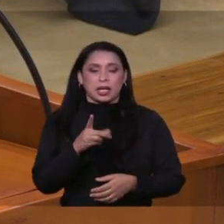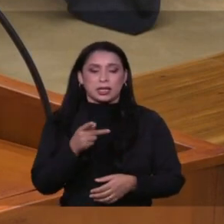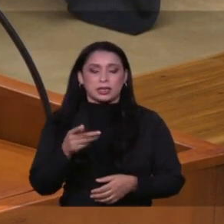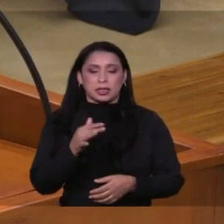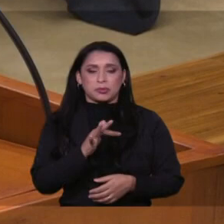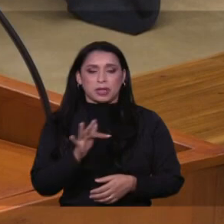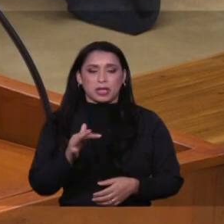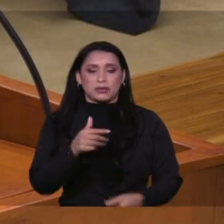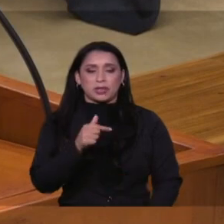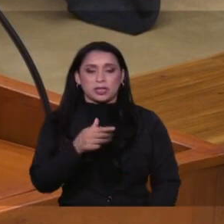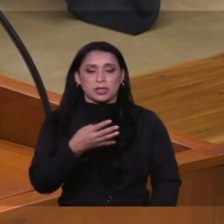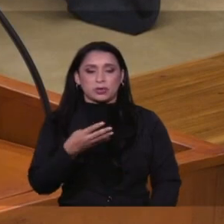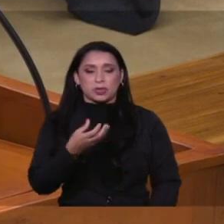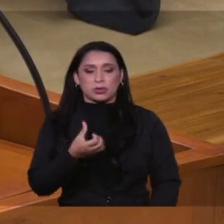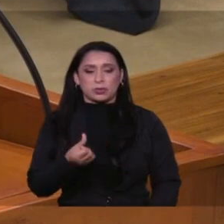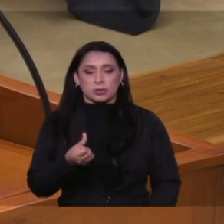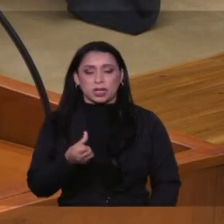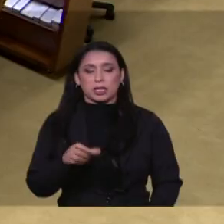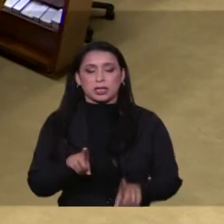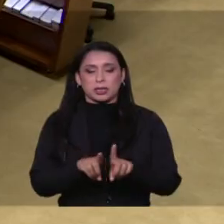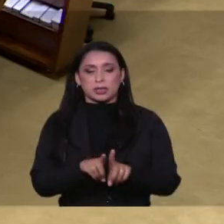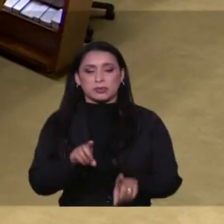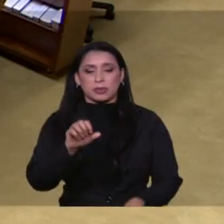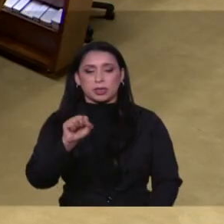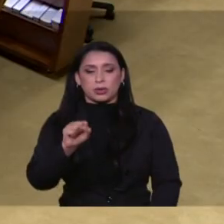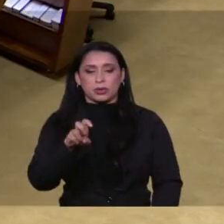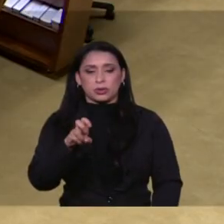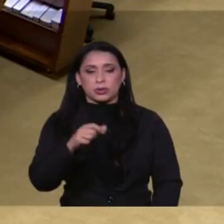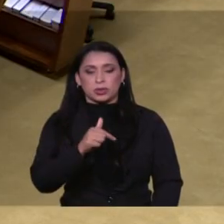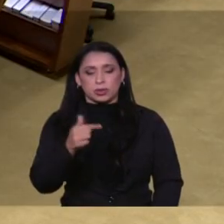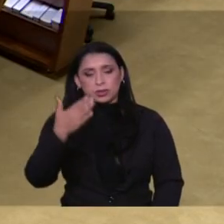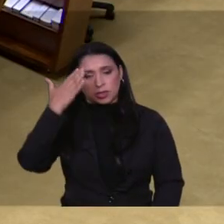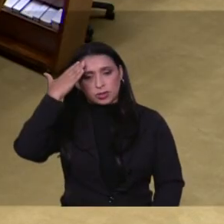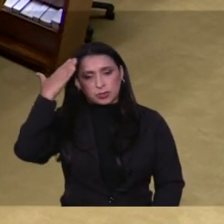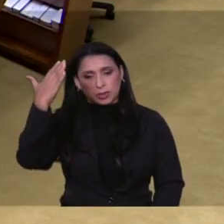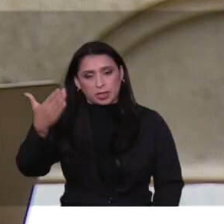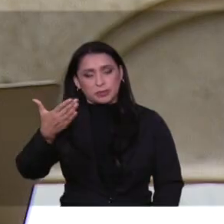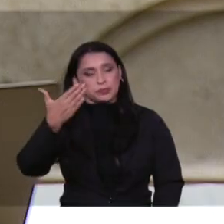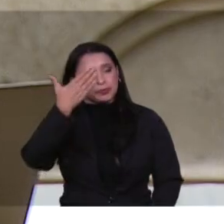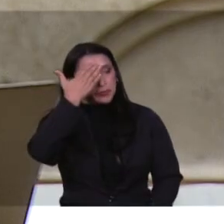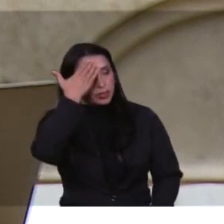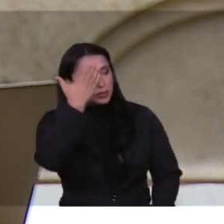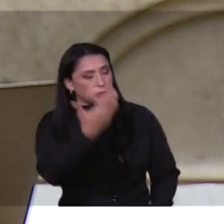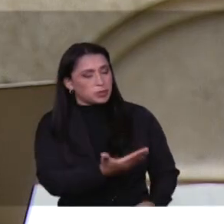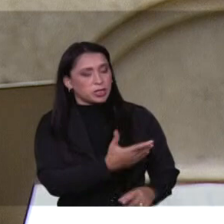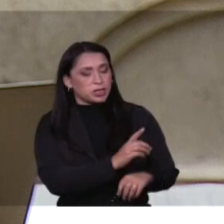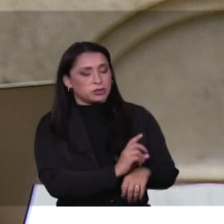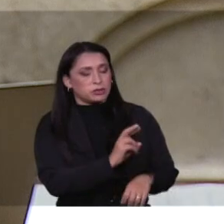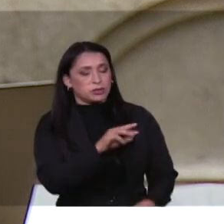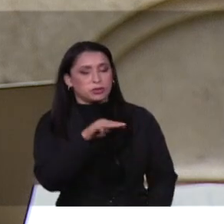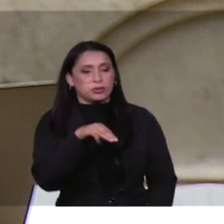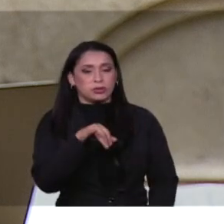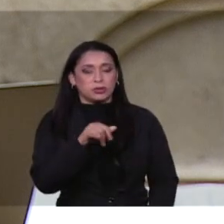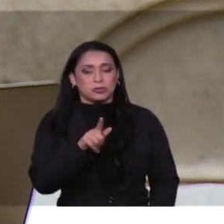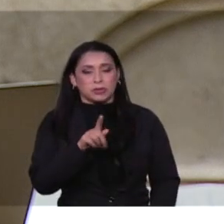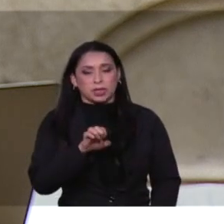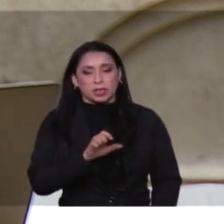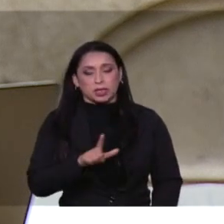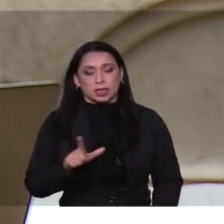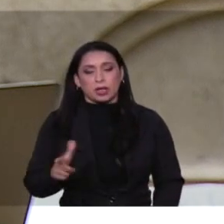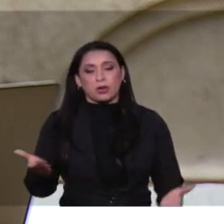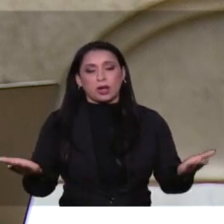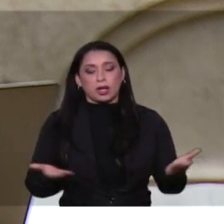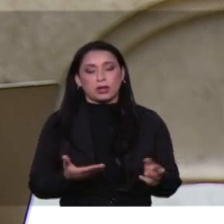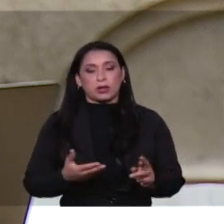fundamental 746 e 857. Muito obrigado. Muito obrigado, doutor Miguel Felipe. Falará agora pelo